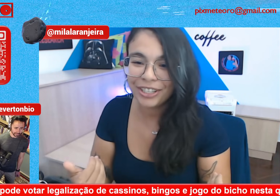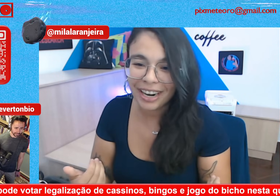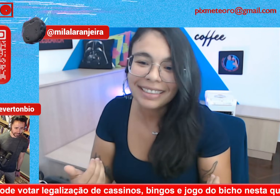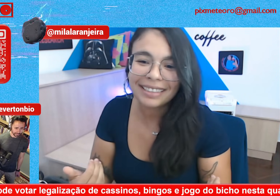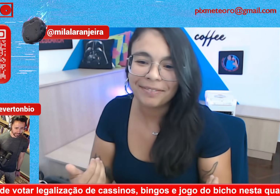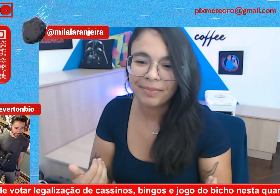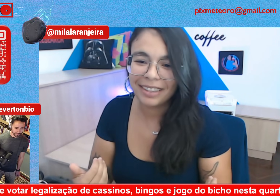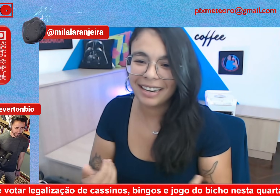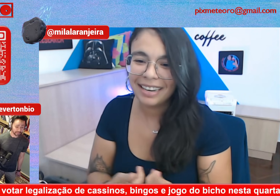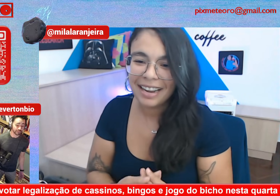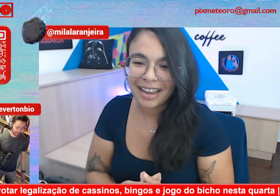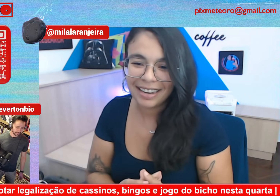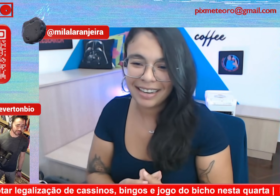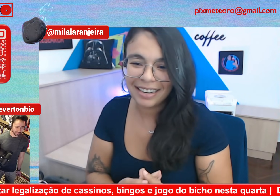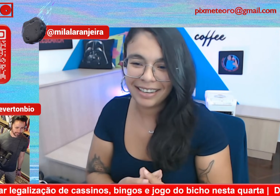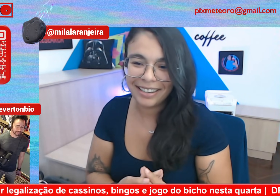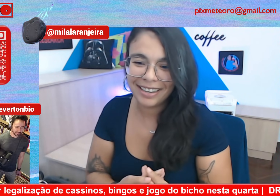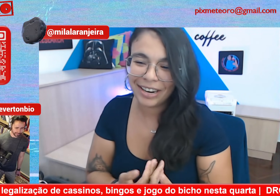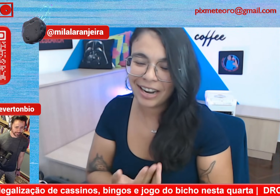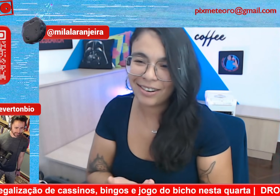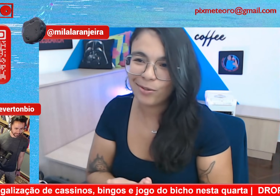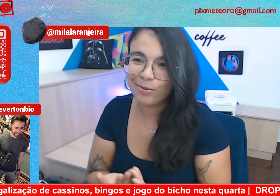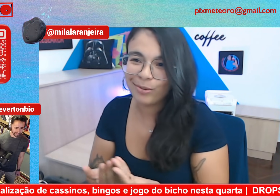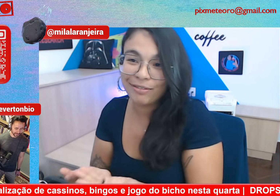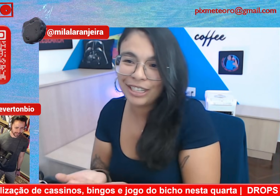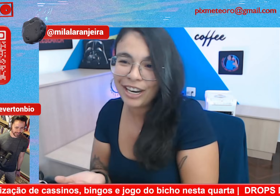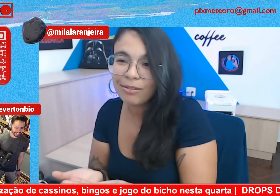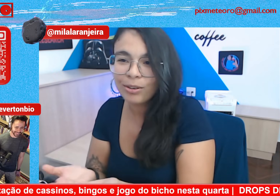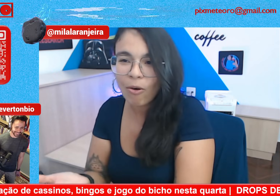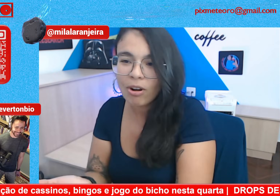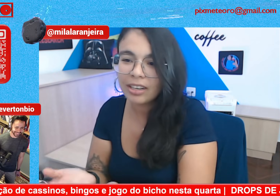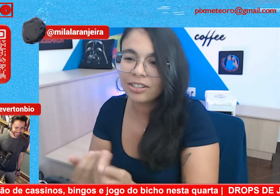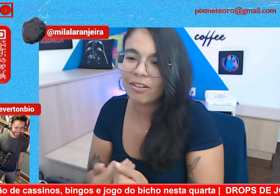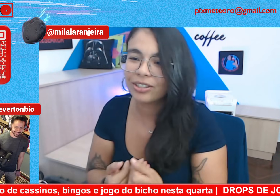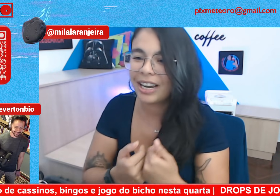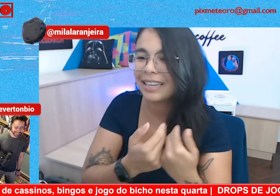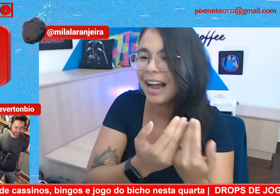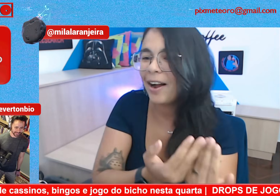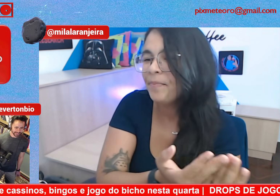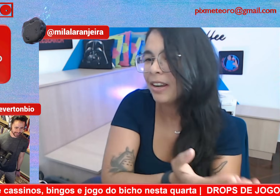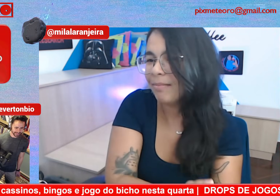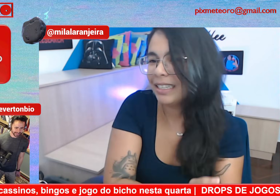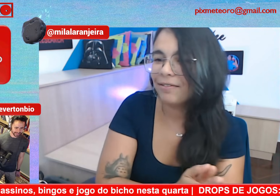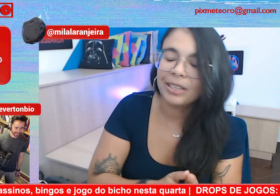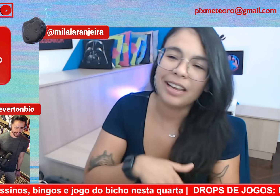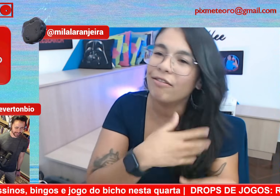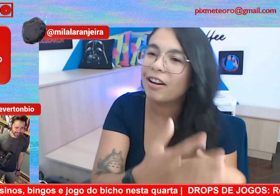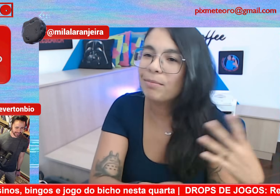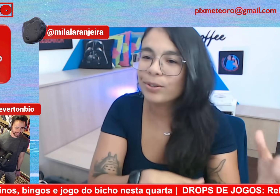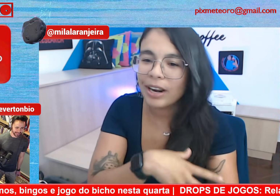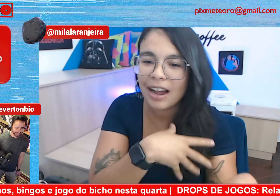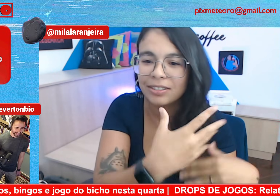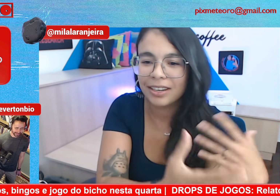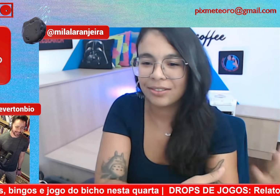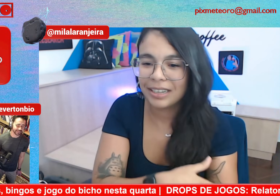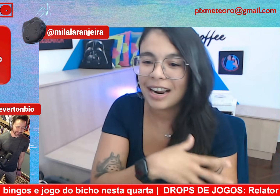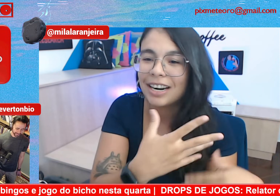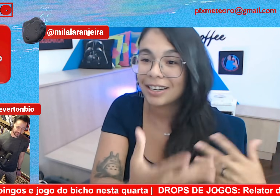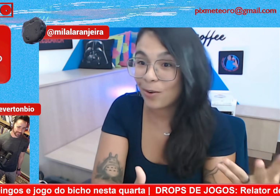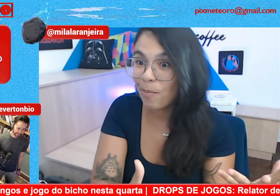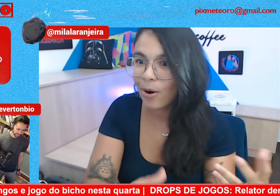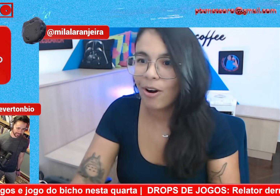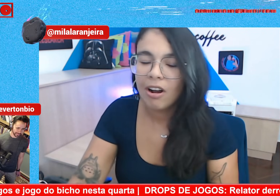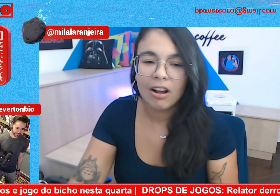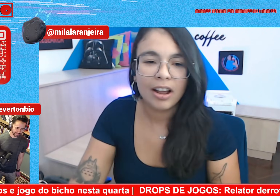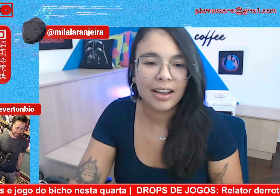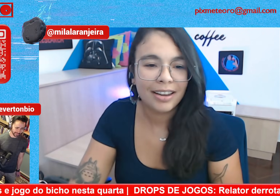que divide a direita né Eh os evangélico são contra jogos de azar Mas aí você tem Flávio bolsonaro Senador Ira